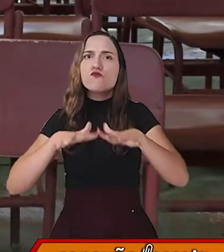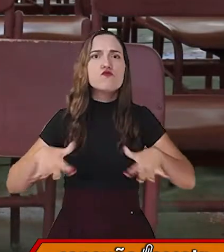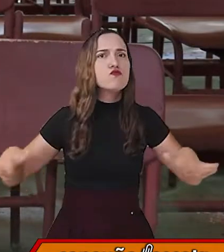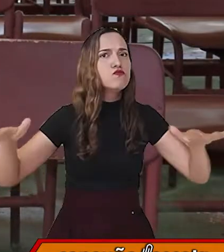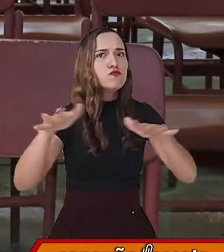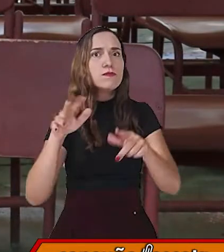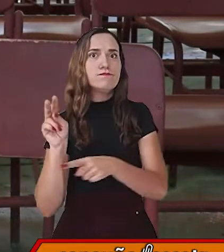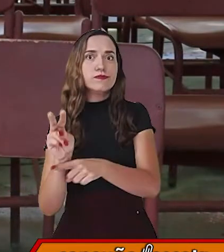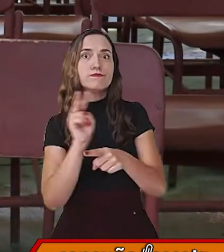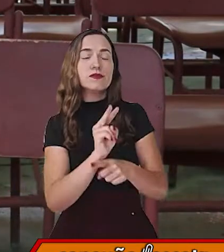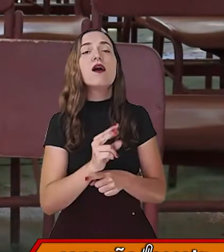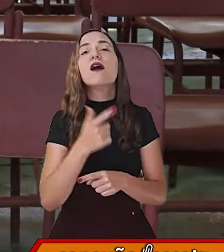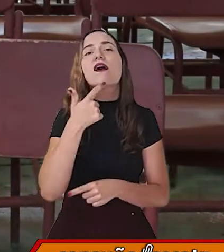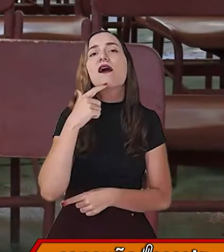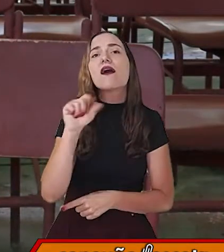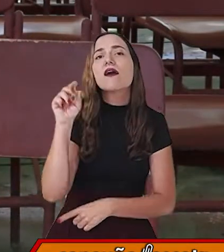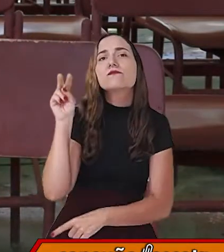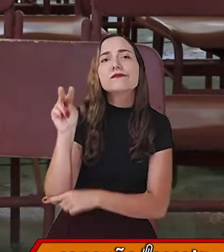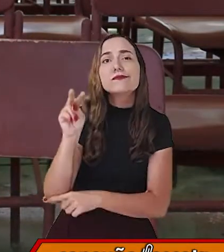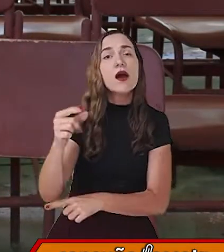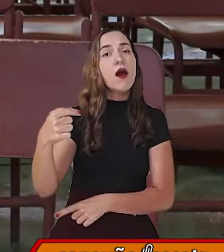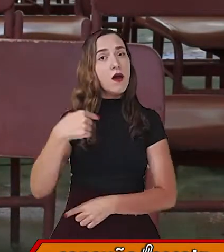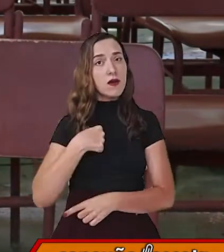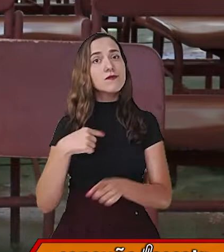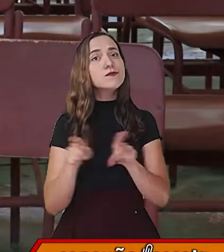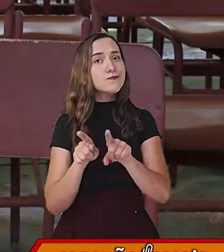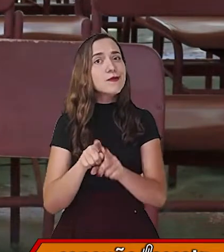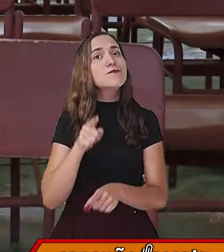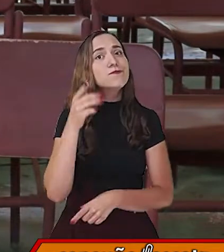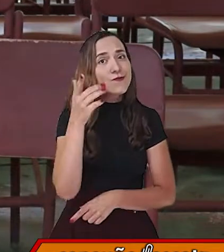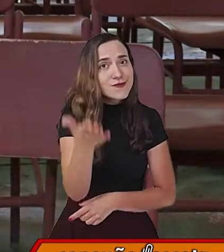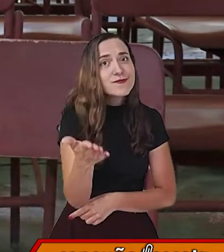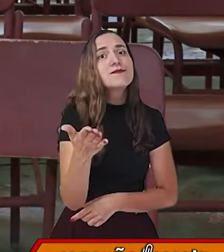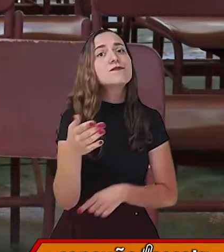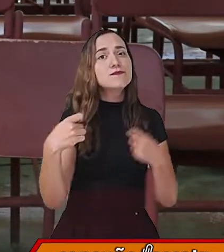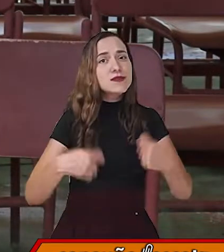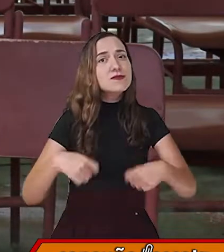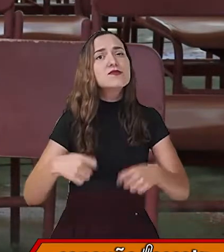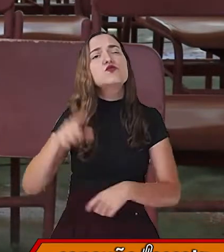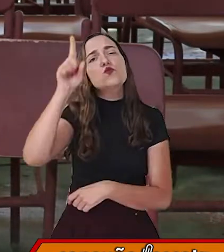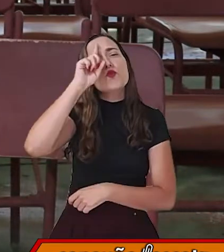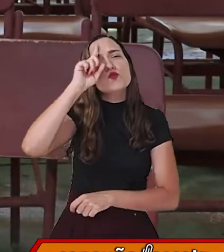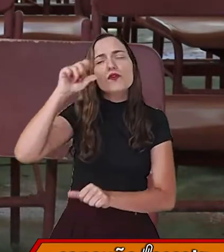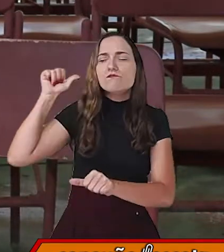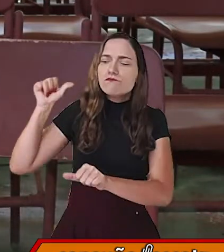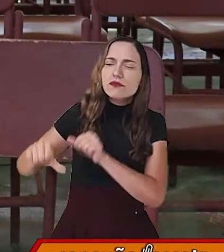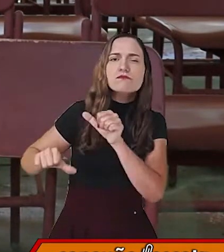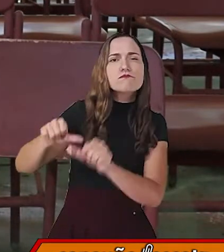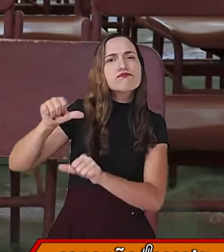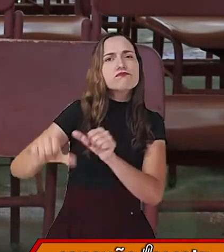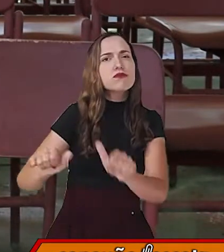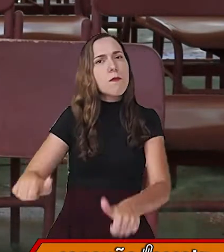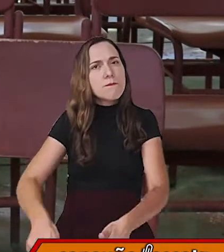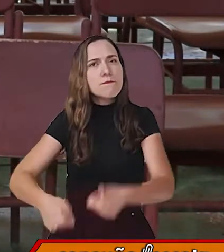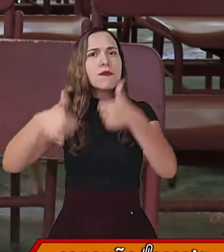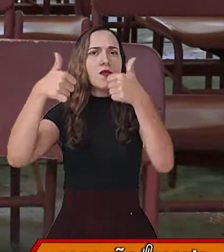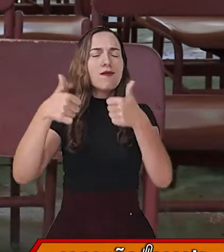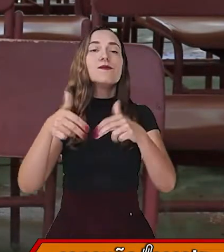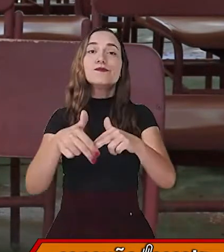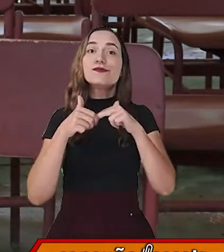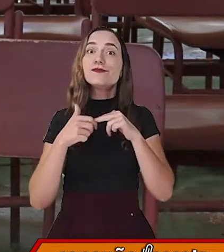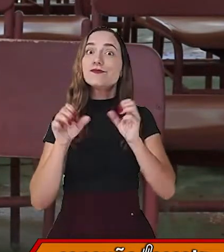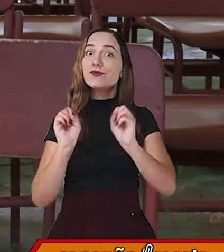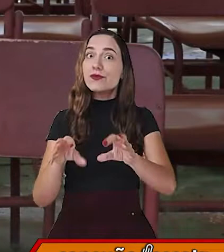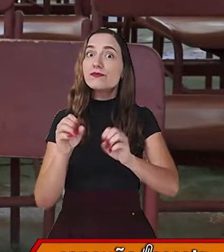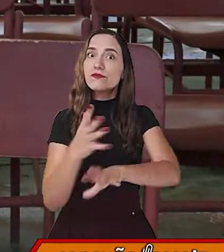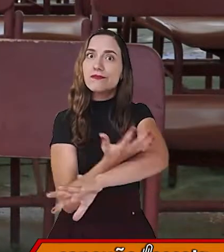tem que preservar esse bioma? Eu e você. E é por isso que a gente tem que mudar todos os dias. É por isso que eu também falo que a